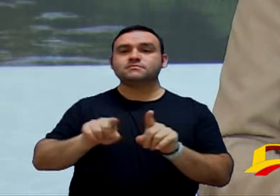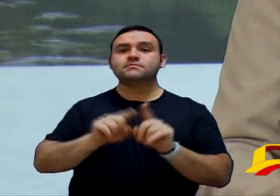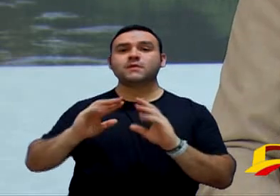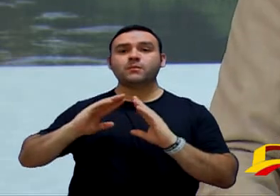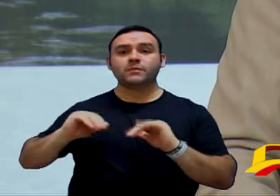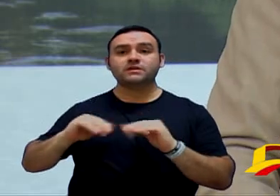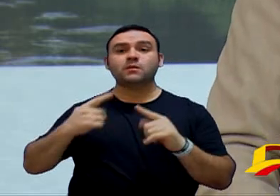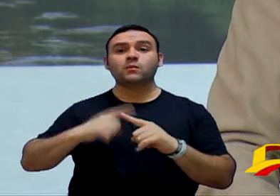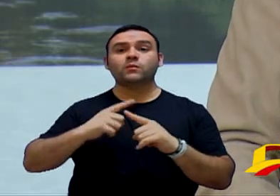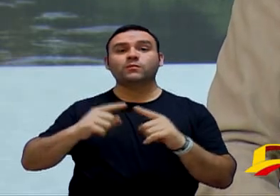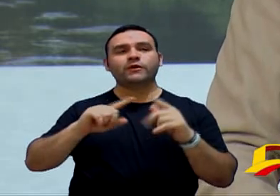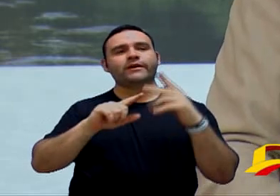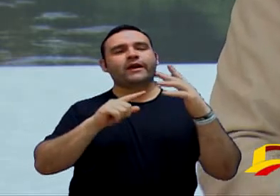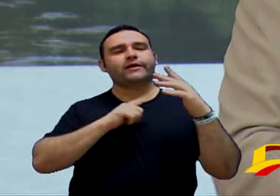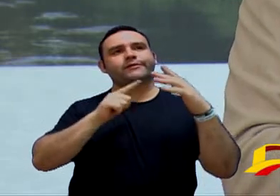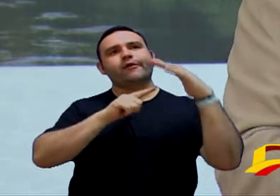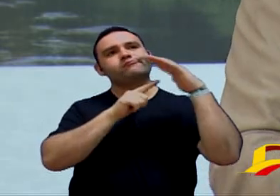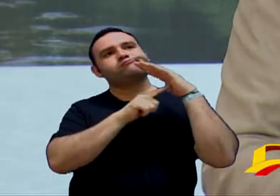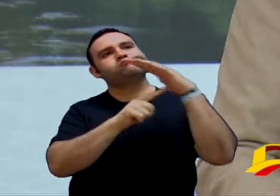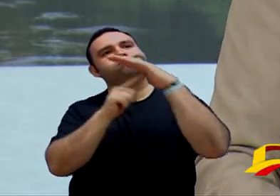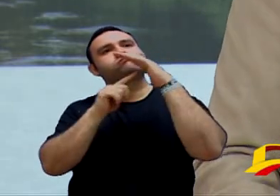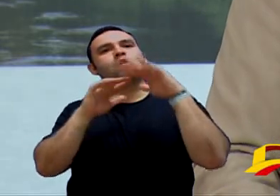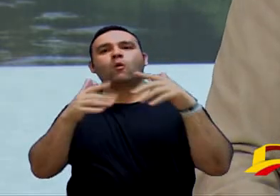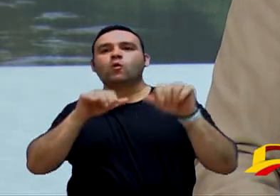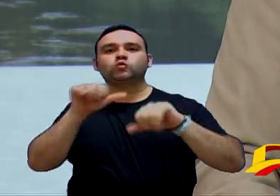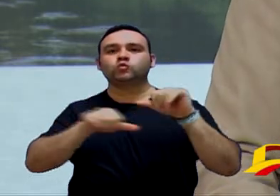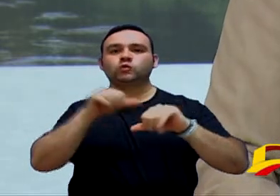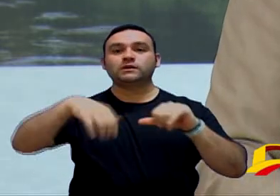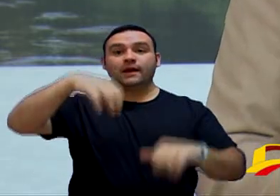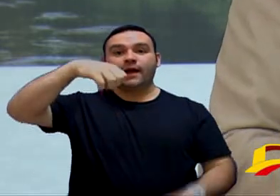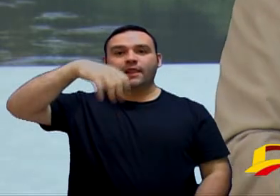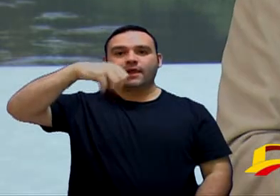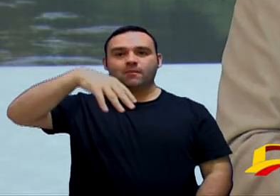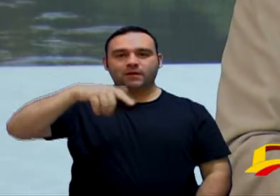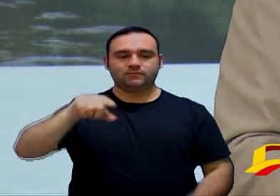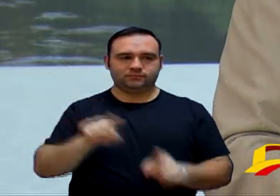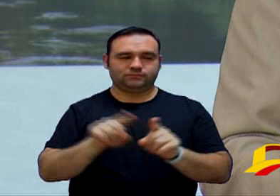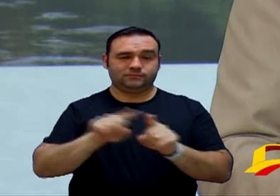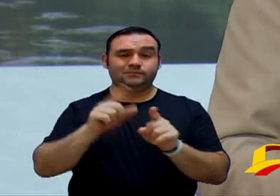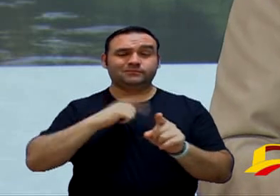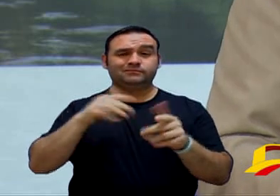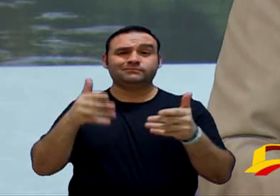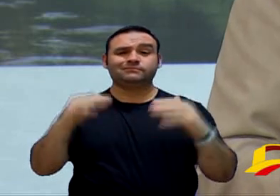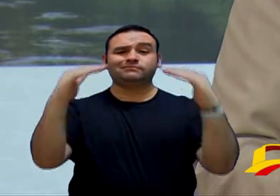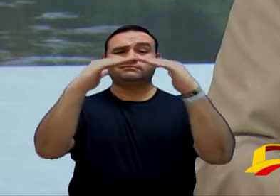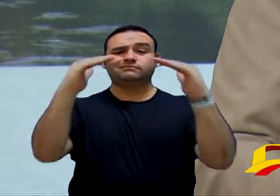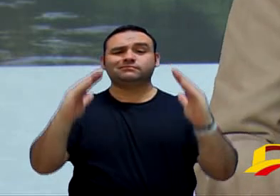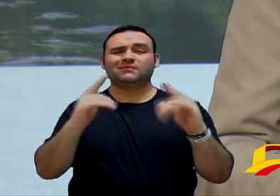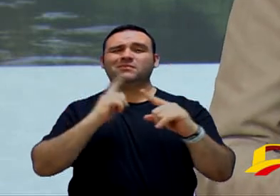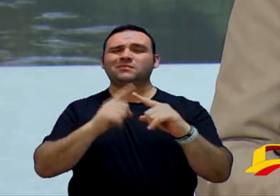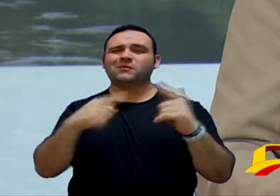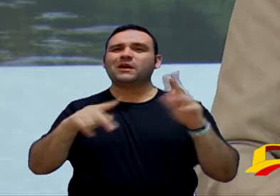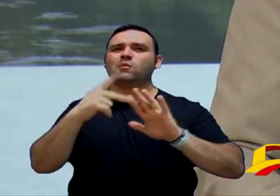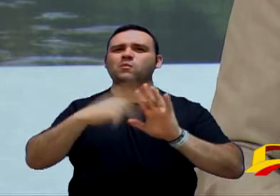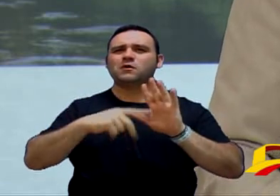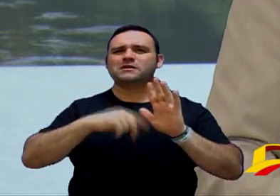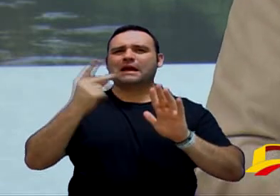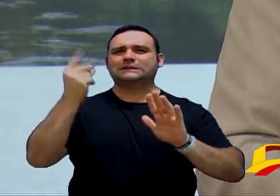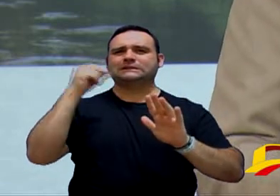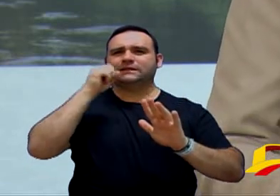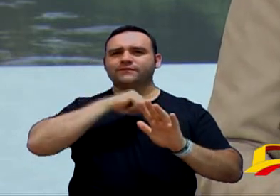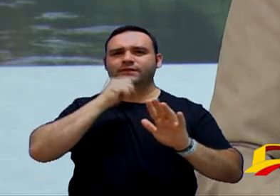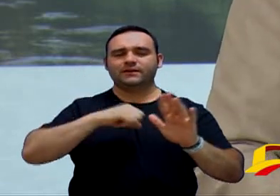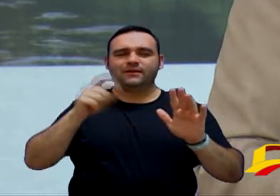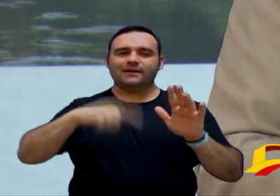para implantação ou troca de lâmpada que tá lá porque é um projeto antigo